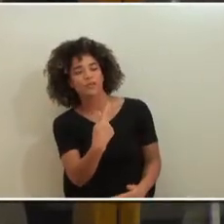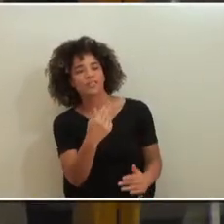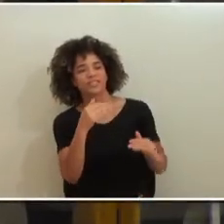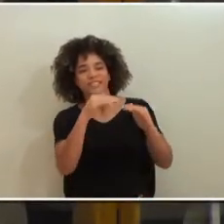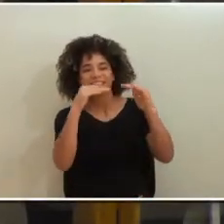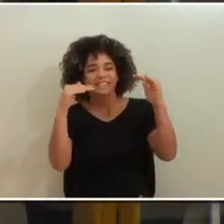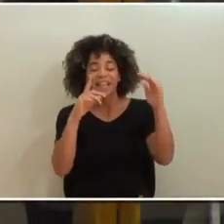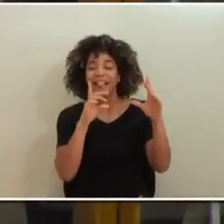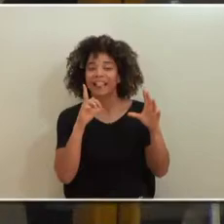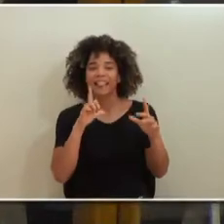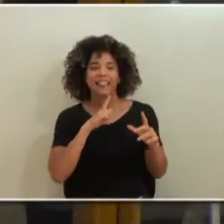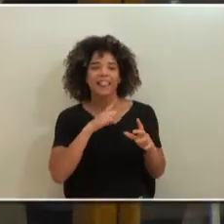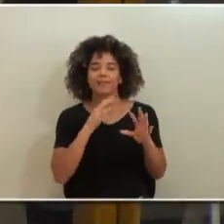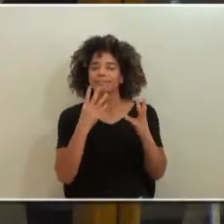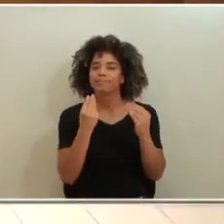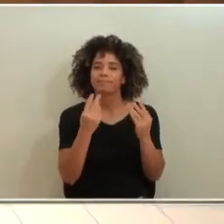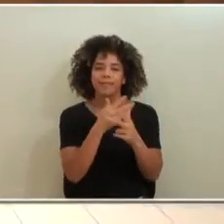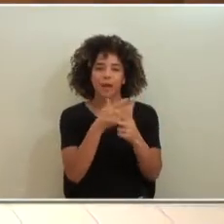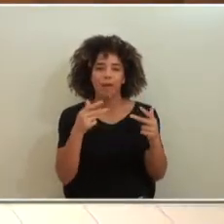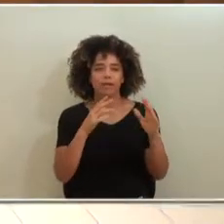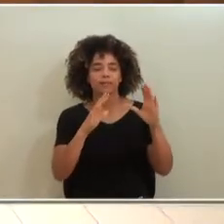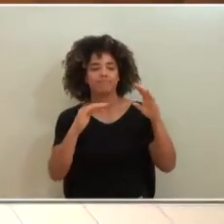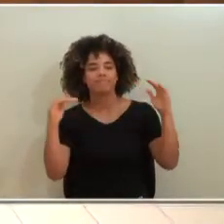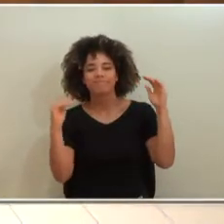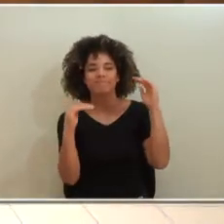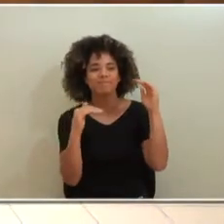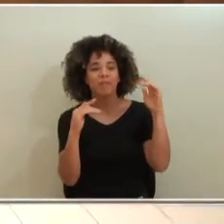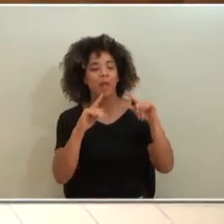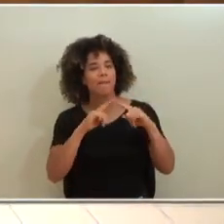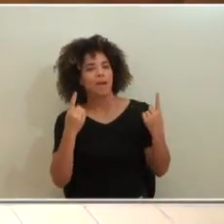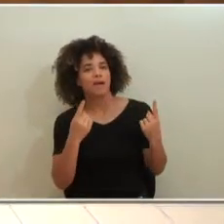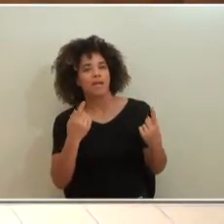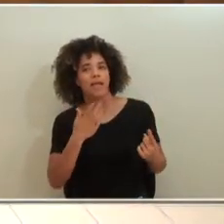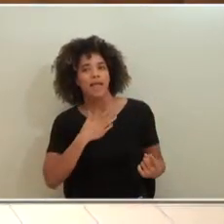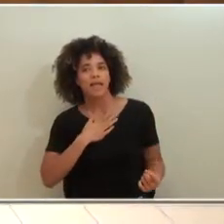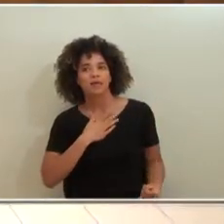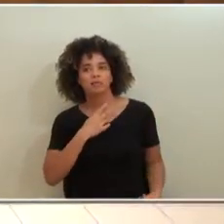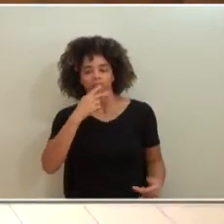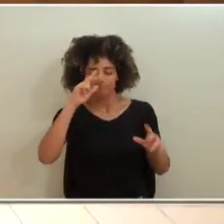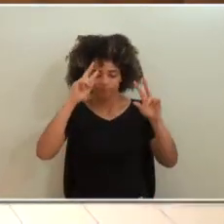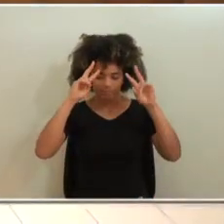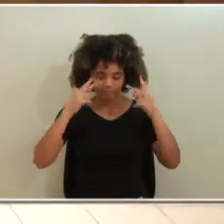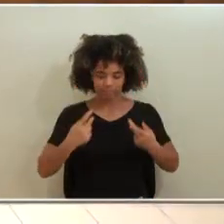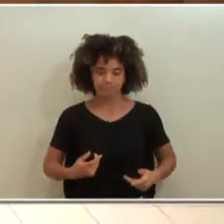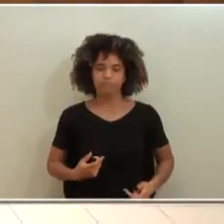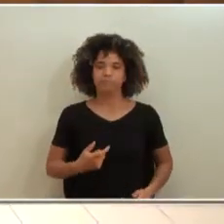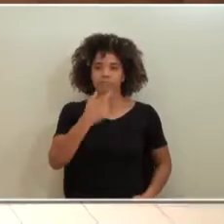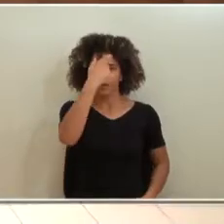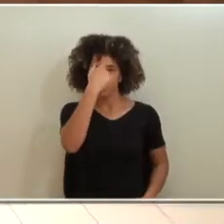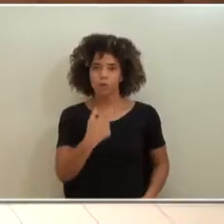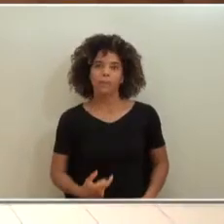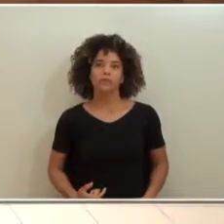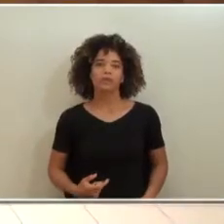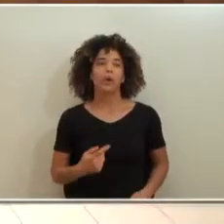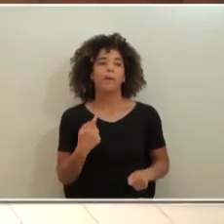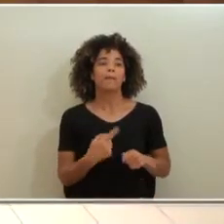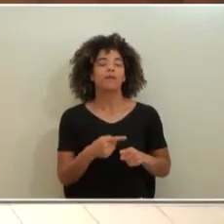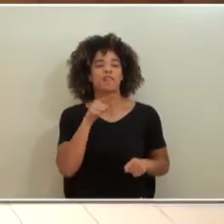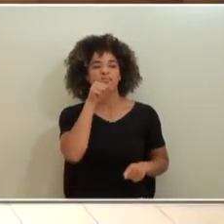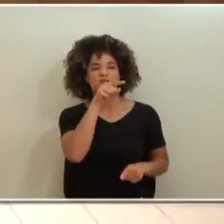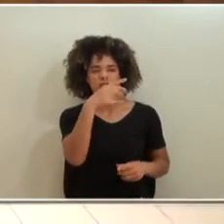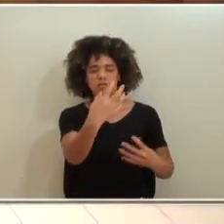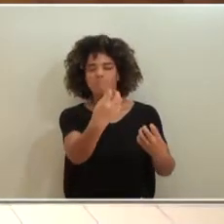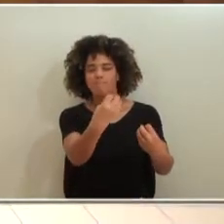nesse processo. Né? E se eu estou aqui hoje como IEM, como membro da equipe de formação, você tem mérito